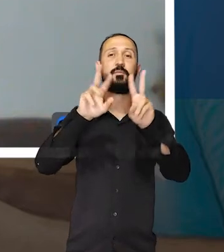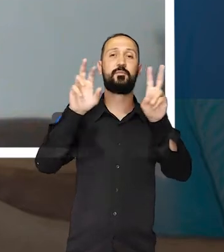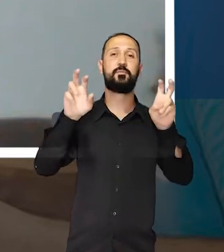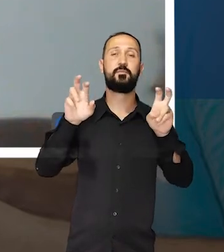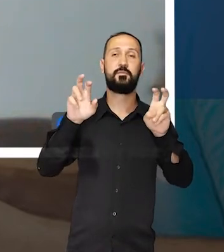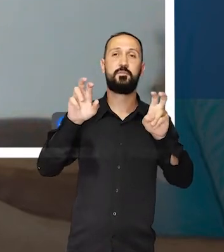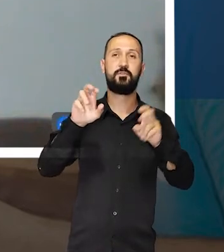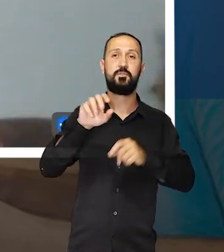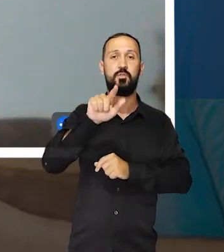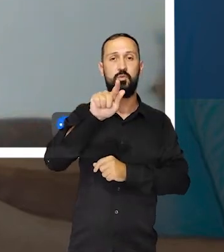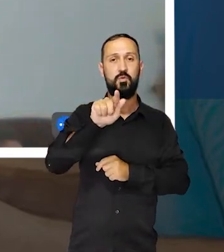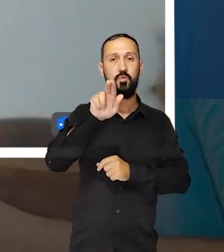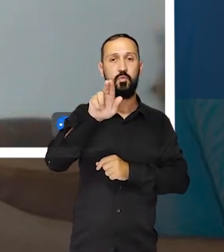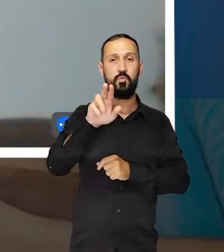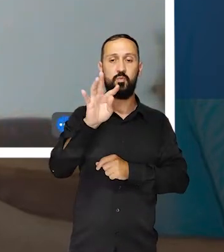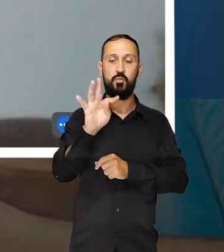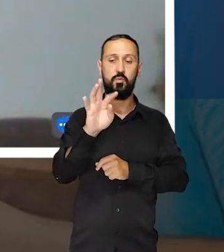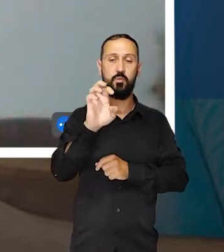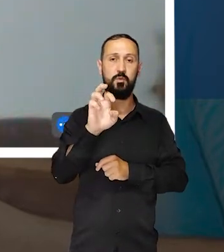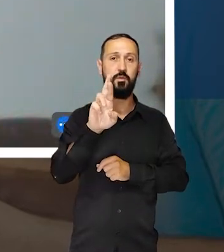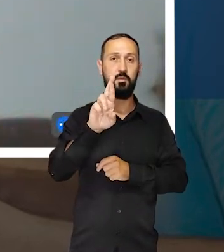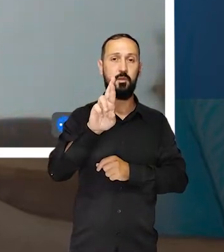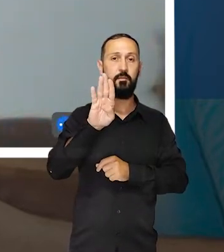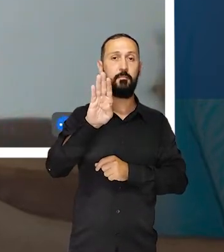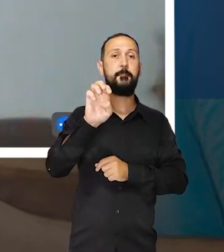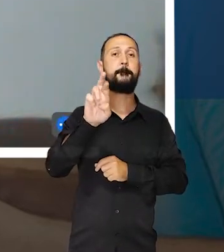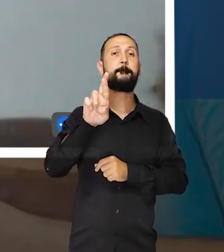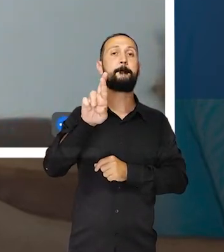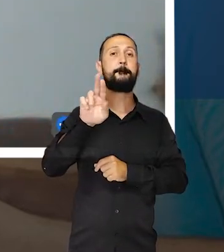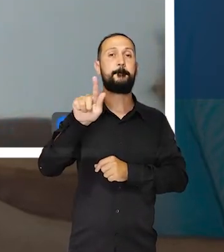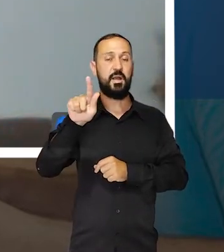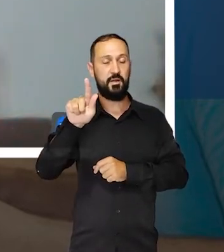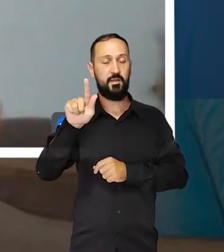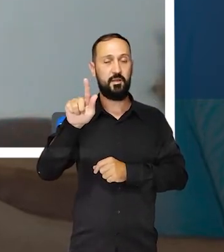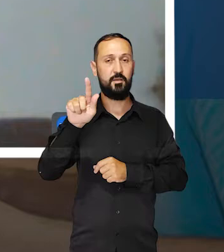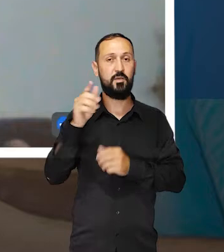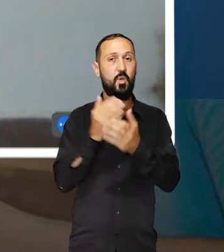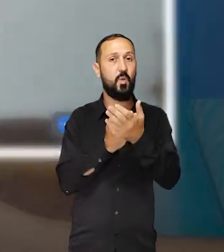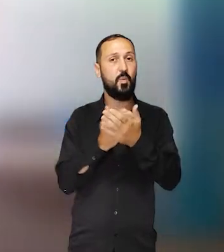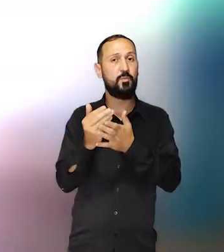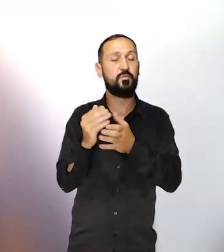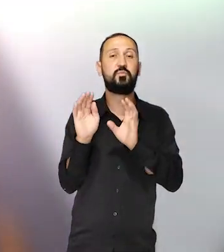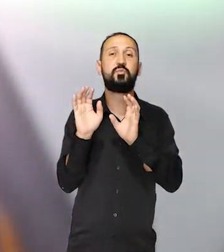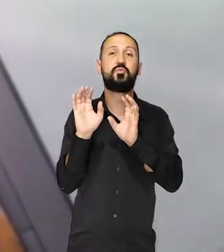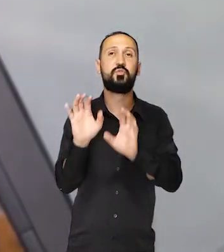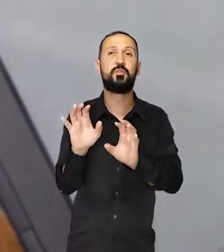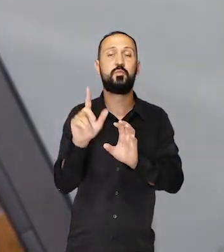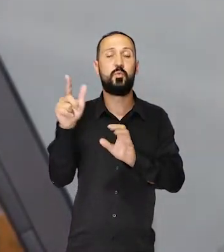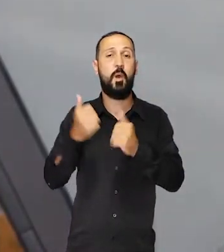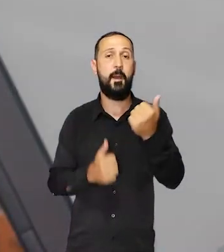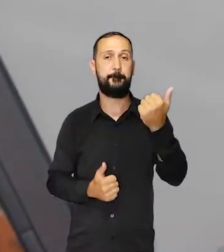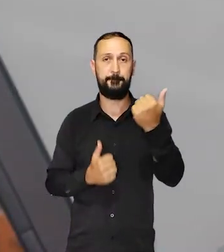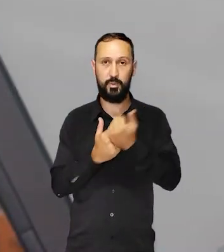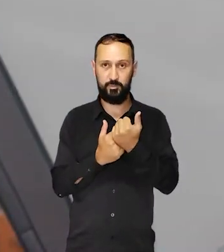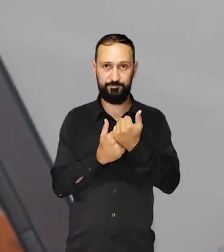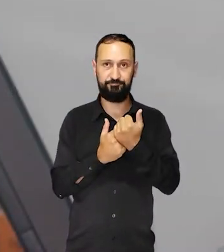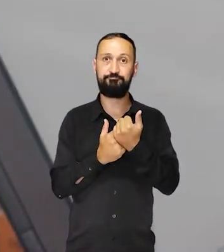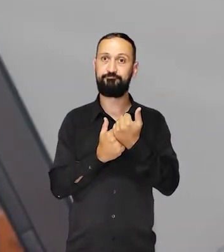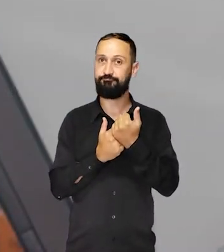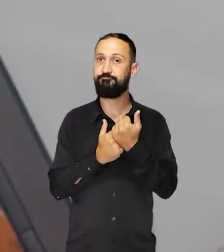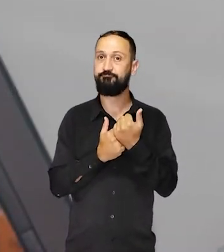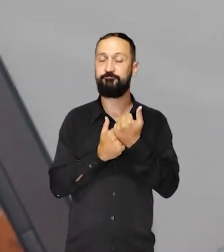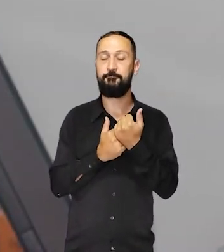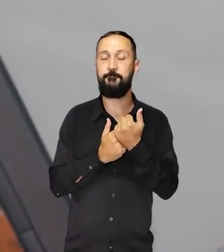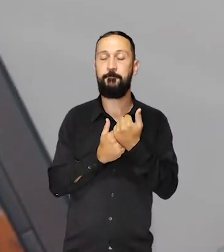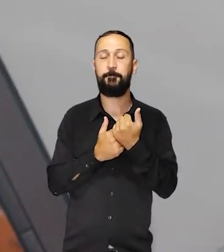galáxia de Gutenberg. Tudo isso é literatura com outros